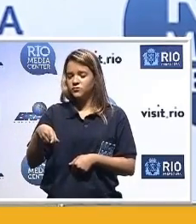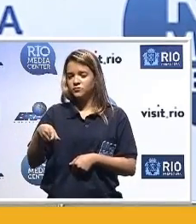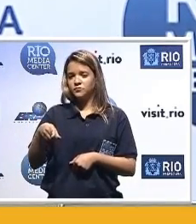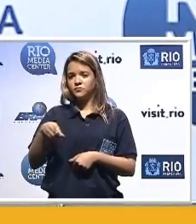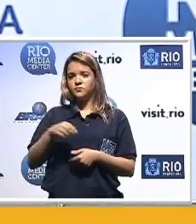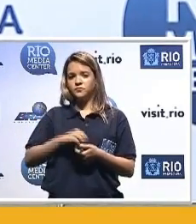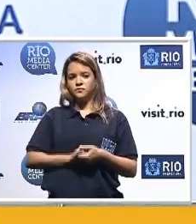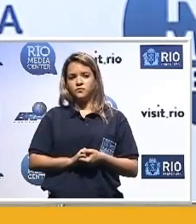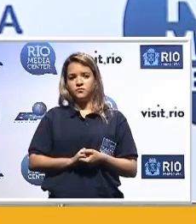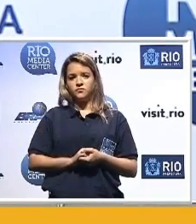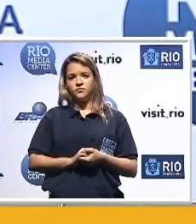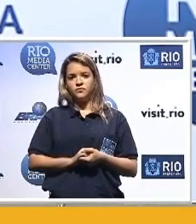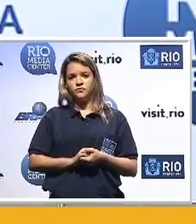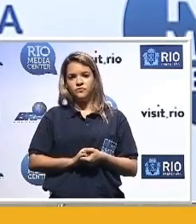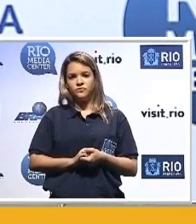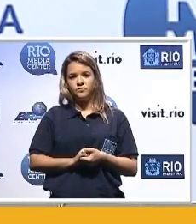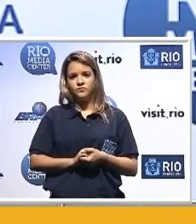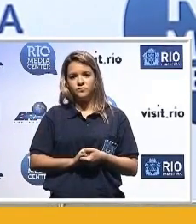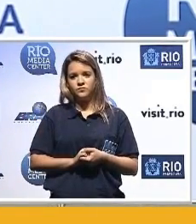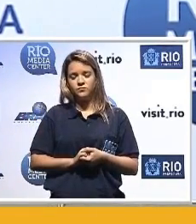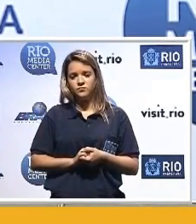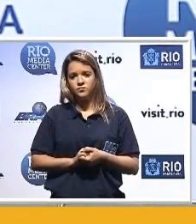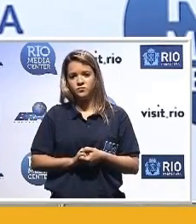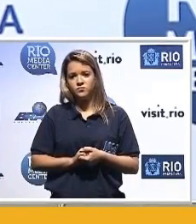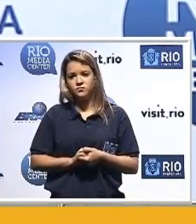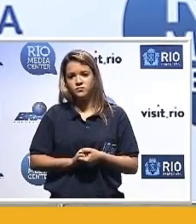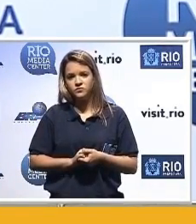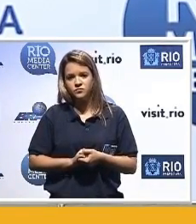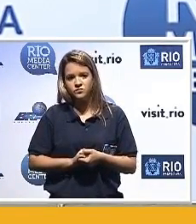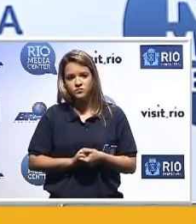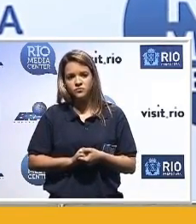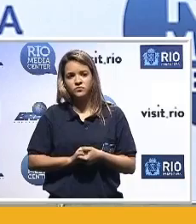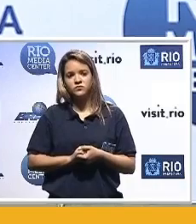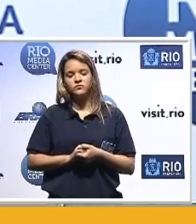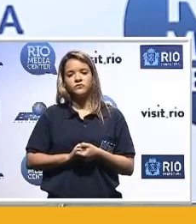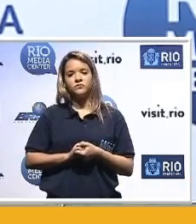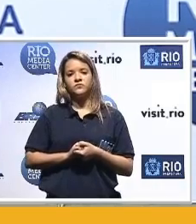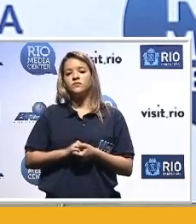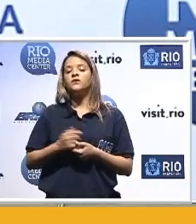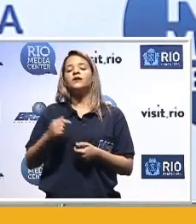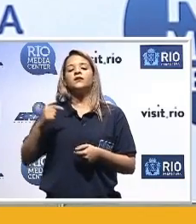dizer, em se tratando dessas áreas tombadas,